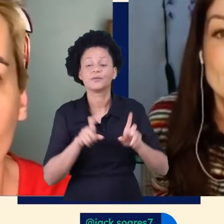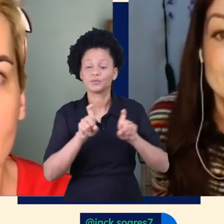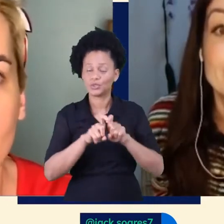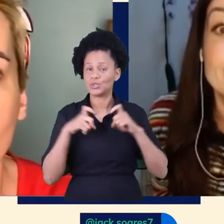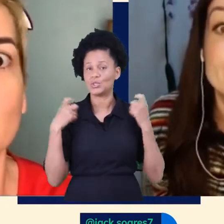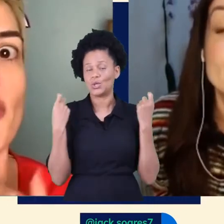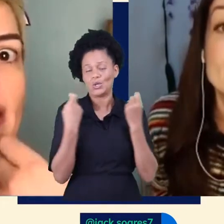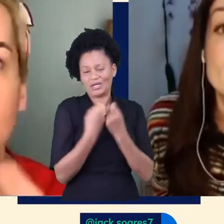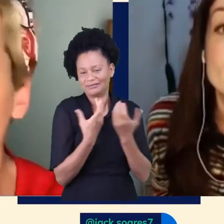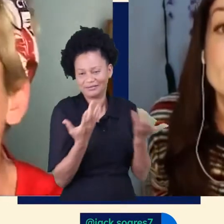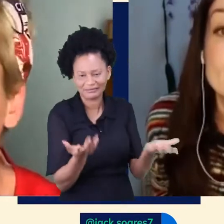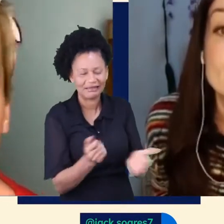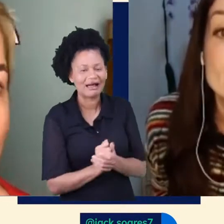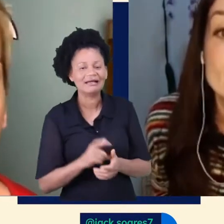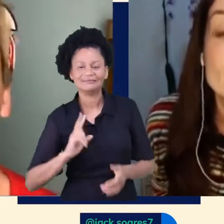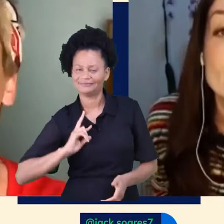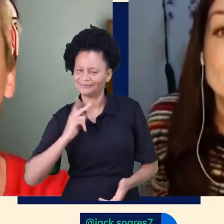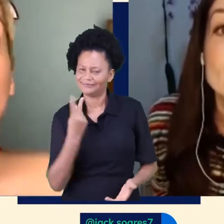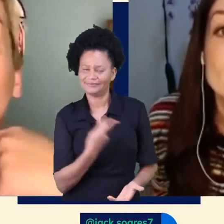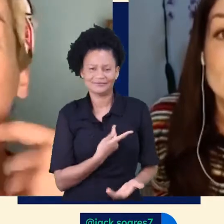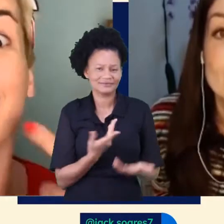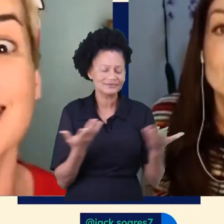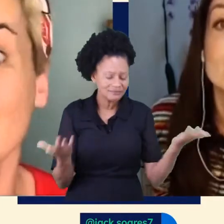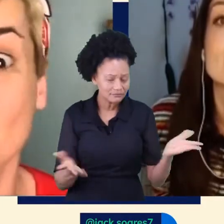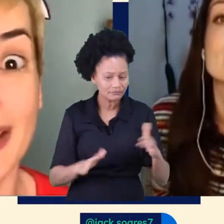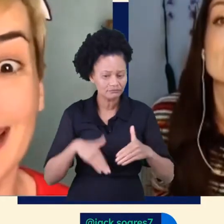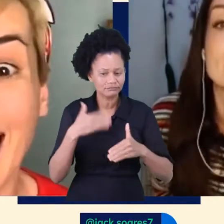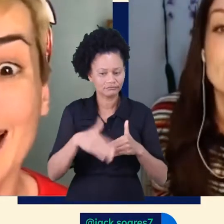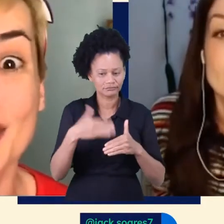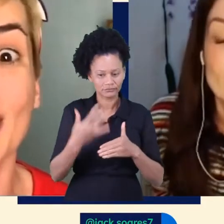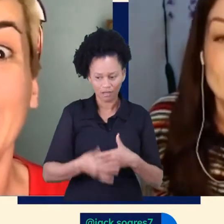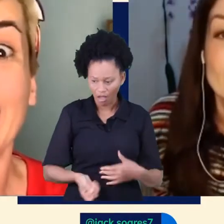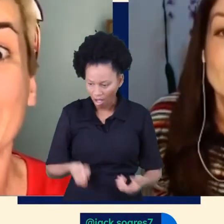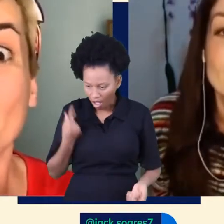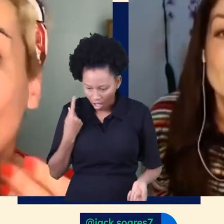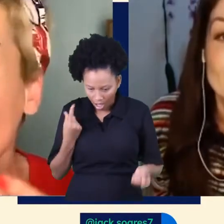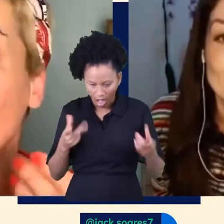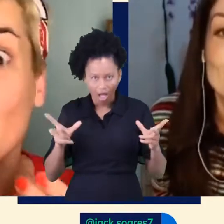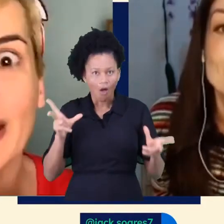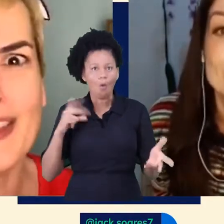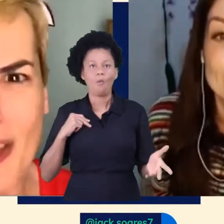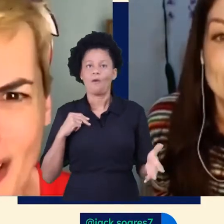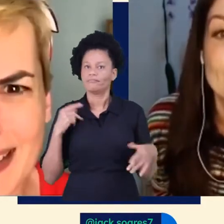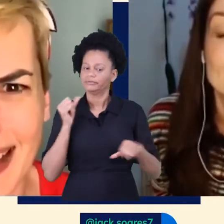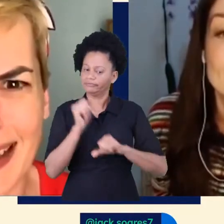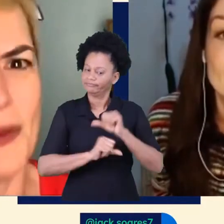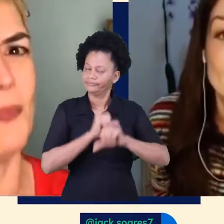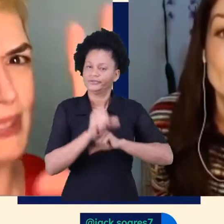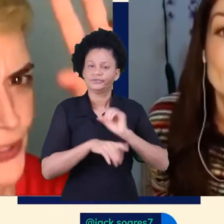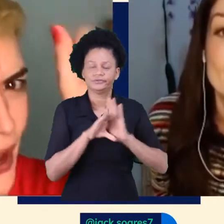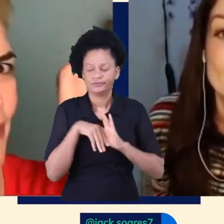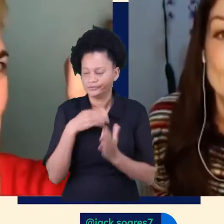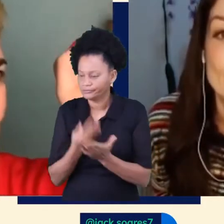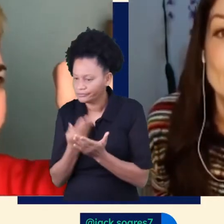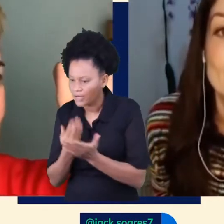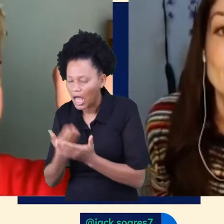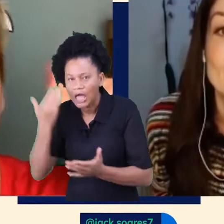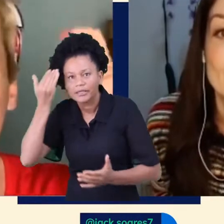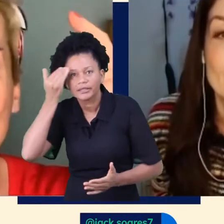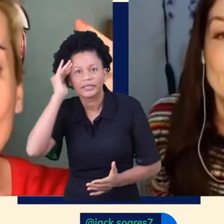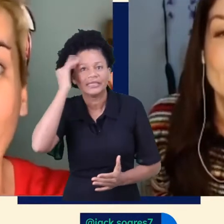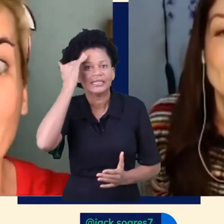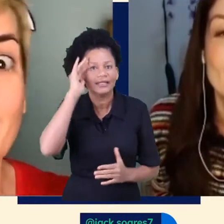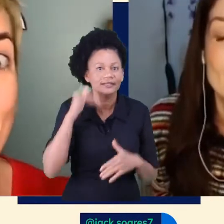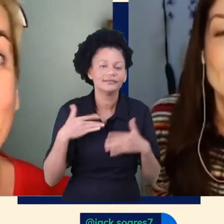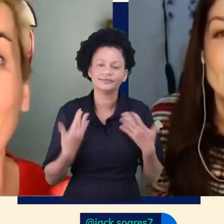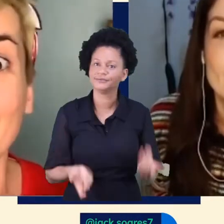a questões de orientação sexual, de transexualidade. E foi a hora que eu falei, nossa, eu preciso rever meus